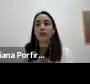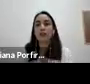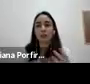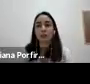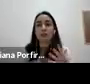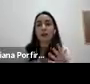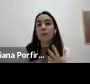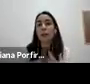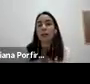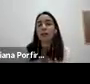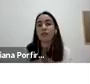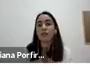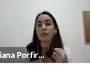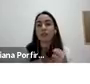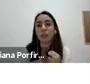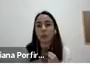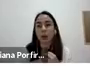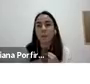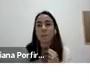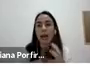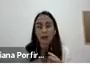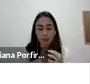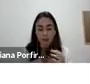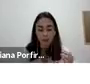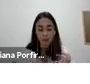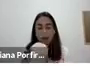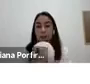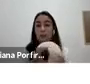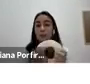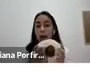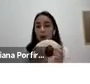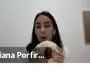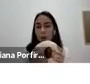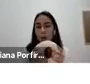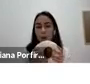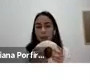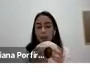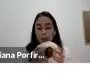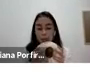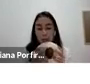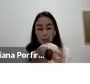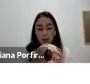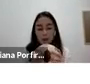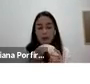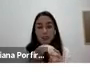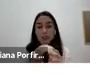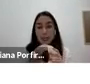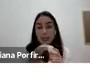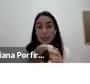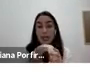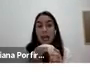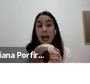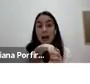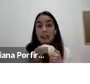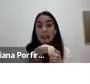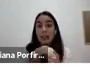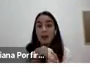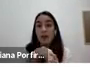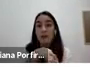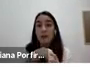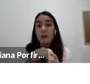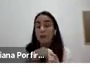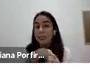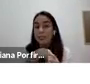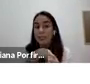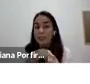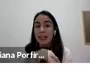Além disso, nós temos, se a mãe não se sentir segura para fazer ordenha manual, ela pode fazer a ordenha